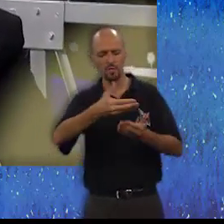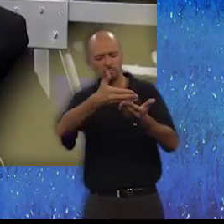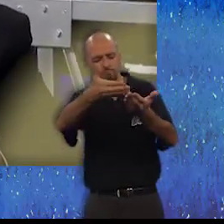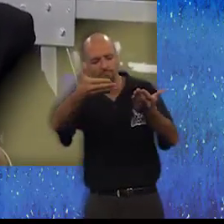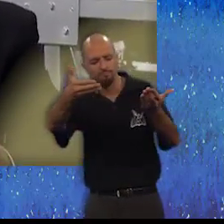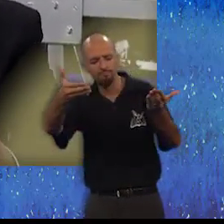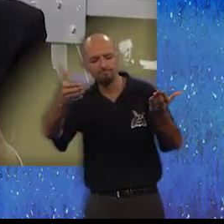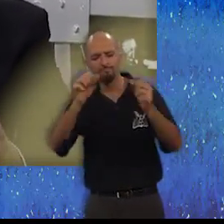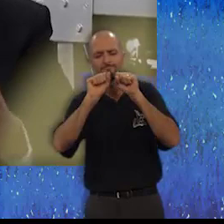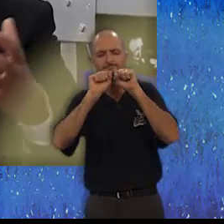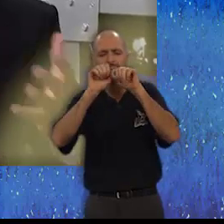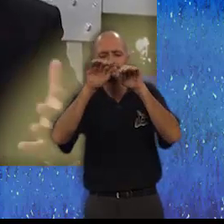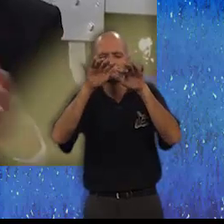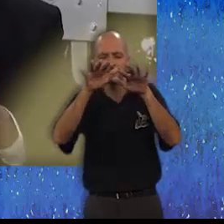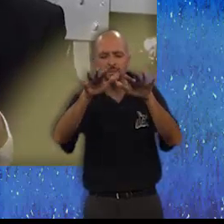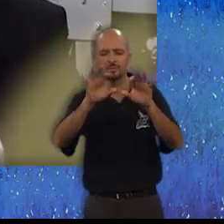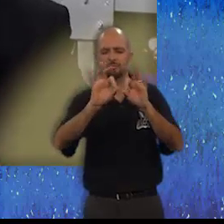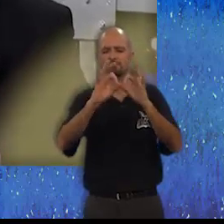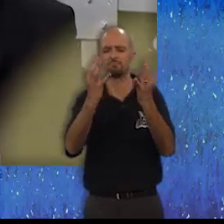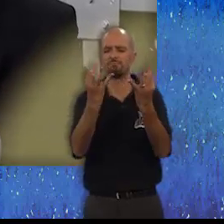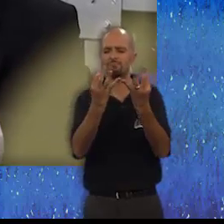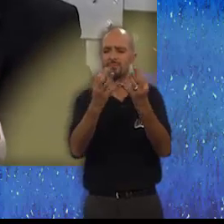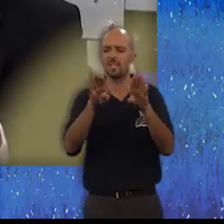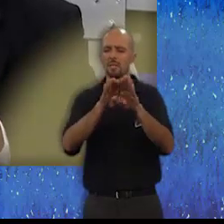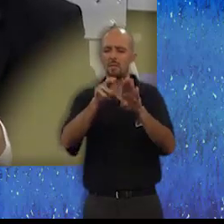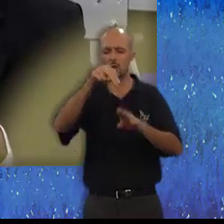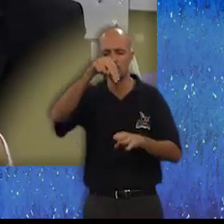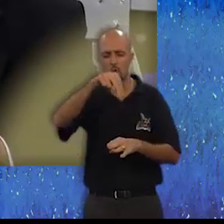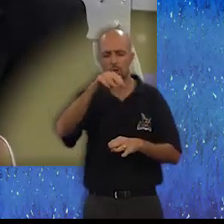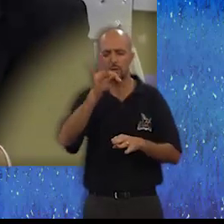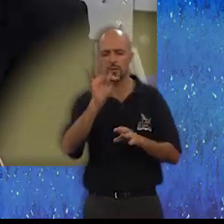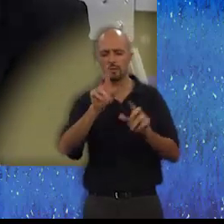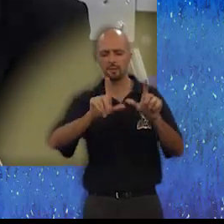filhos todos e sobre nós aqui também da TV Novo Tempo.